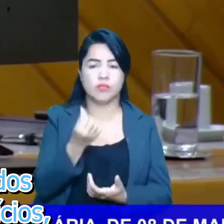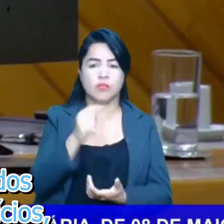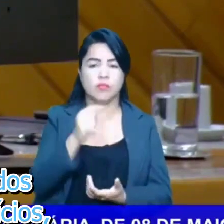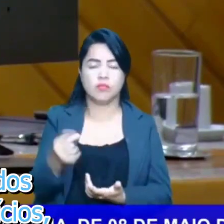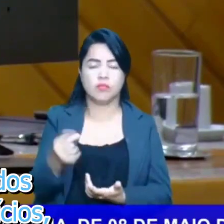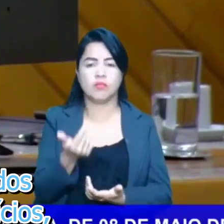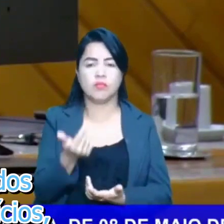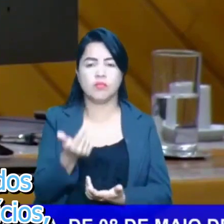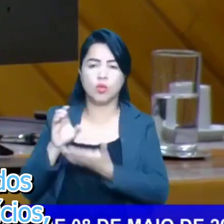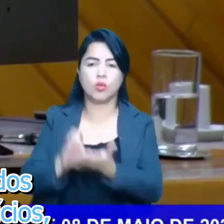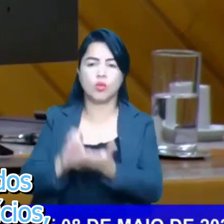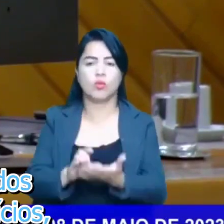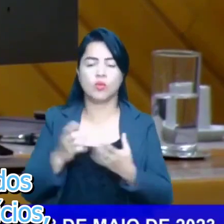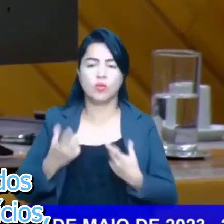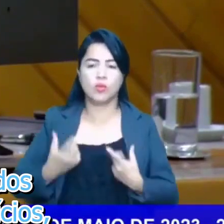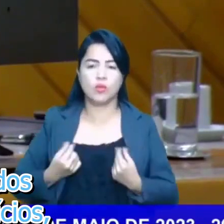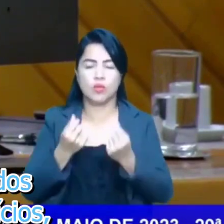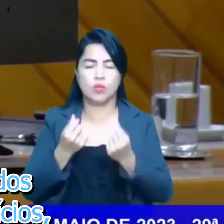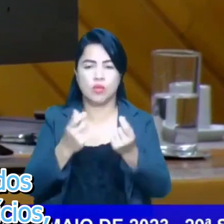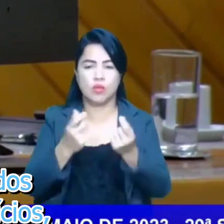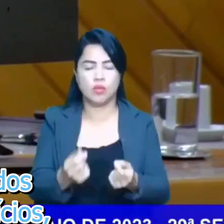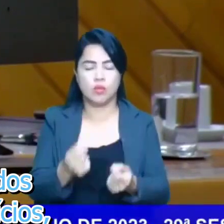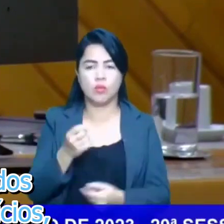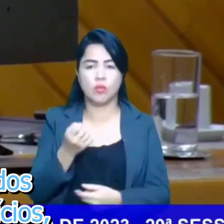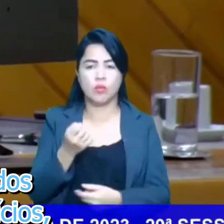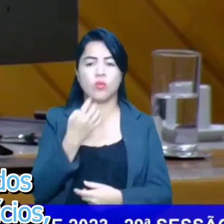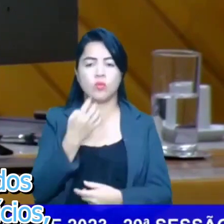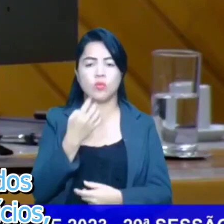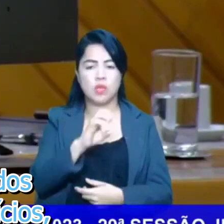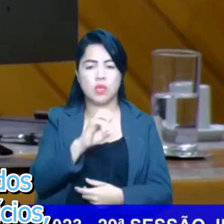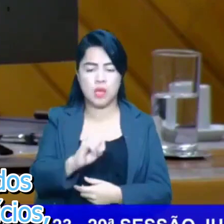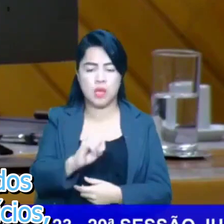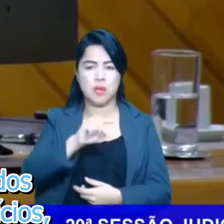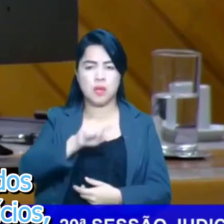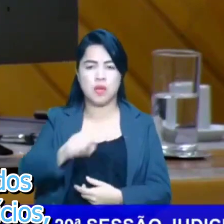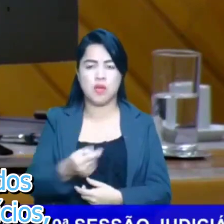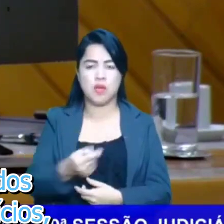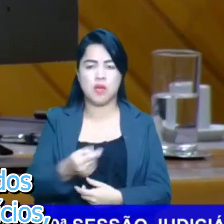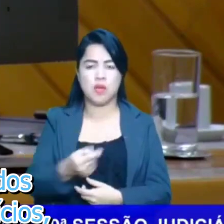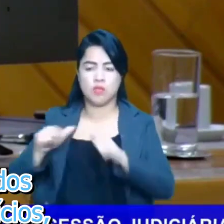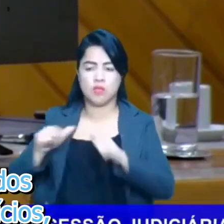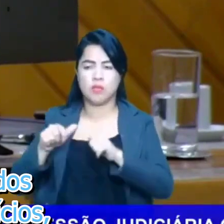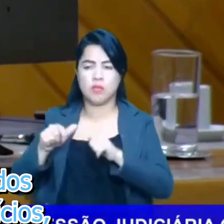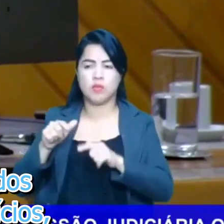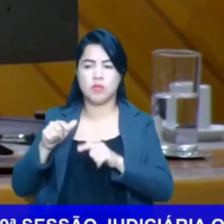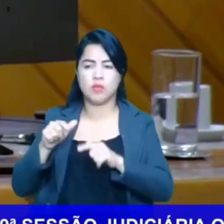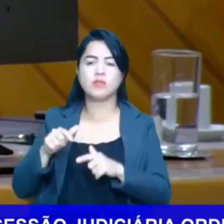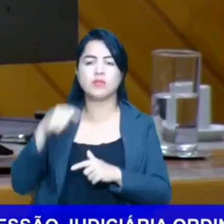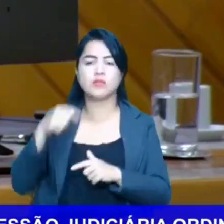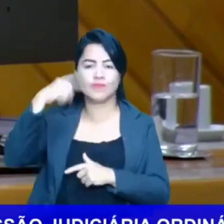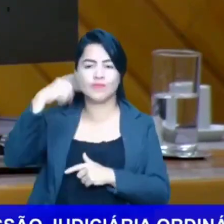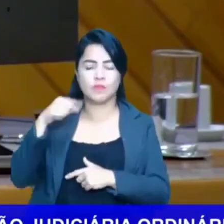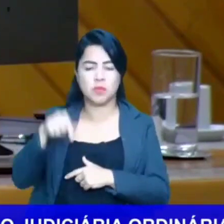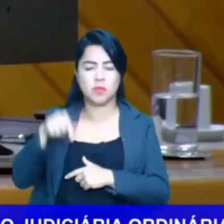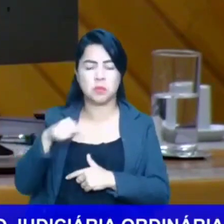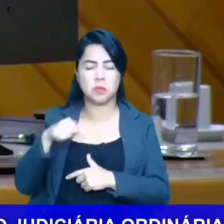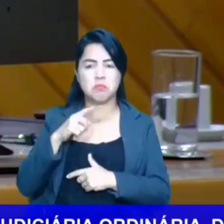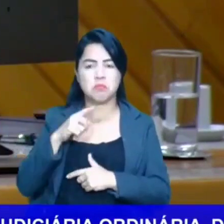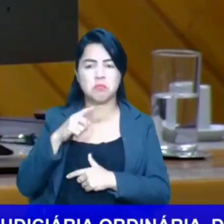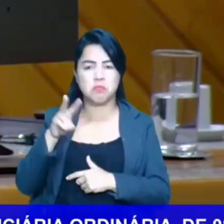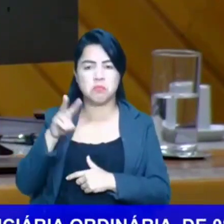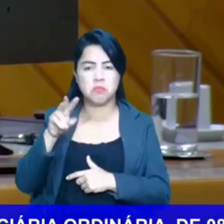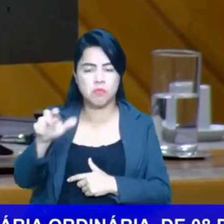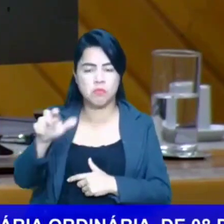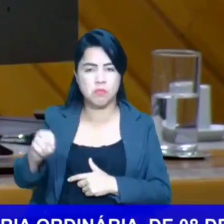56.000 em recursos financeiros, dos quais R$ 30.000 em despesas com serviços advocatícios. Deste valor, R$